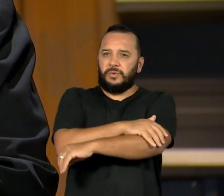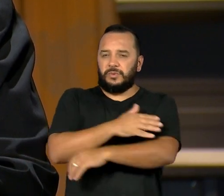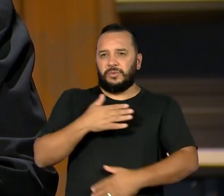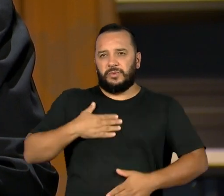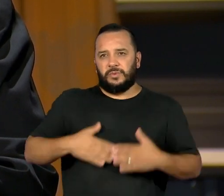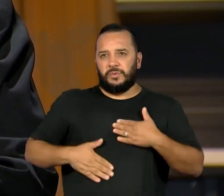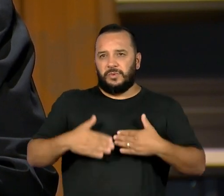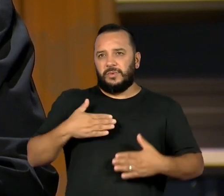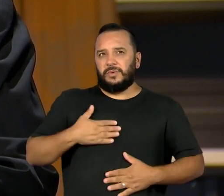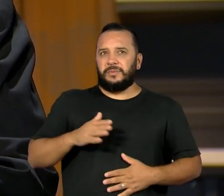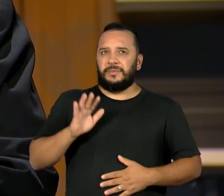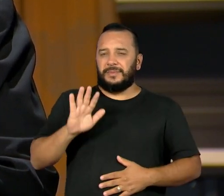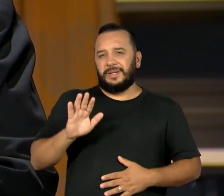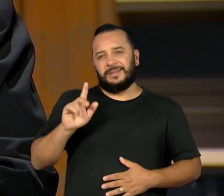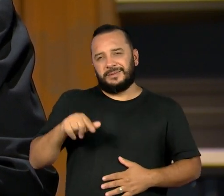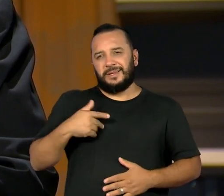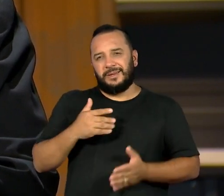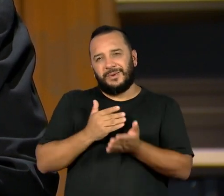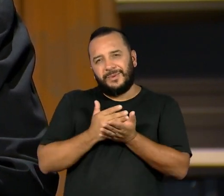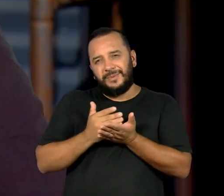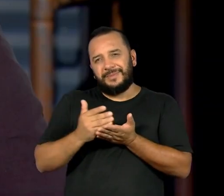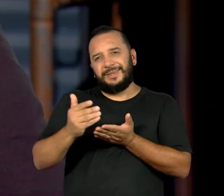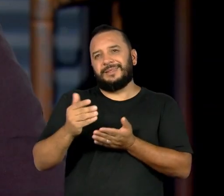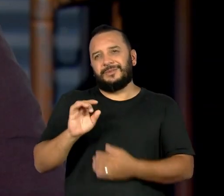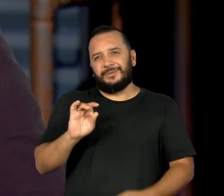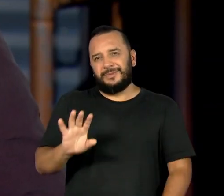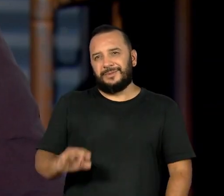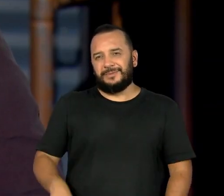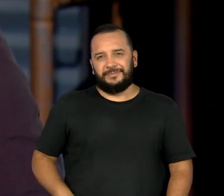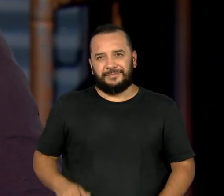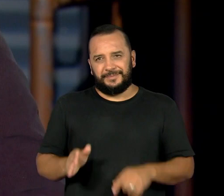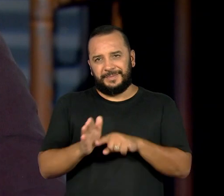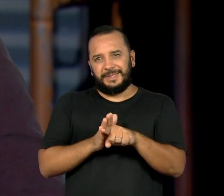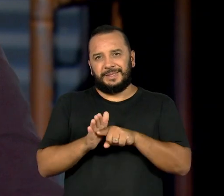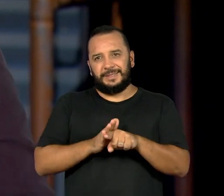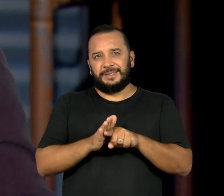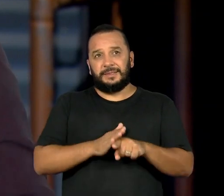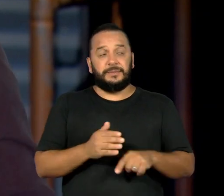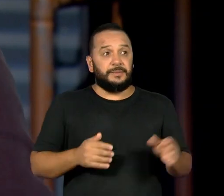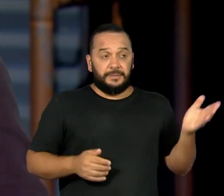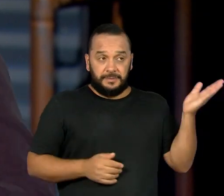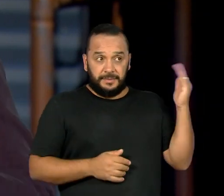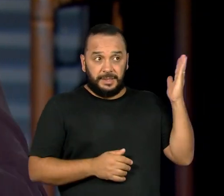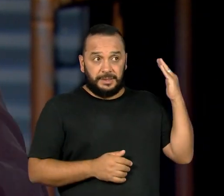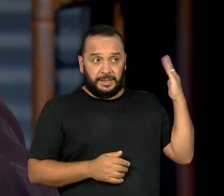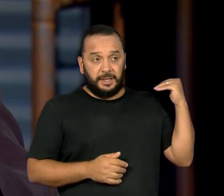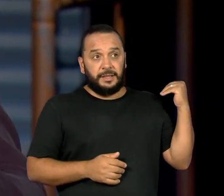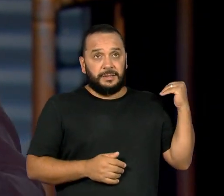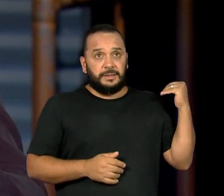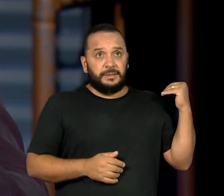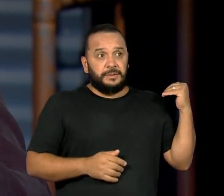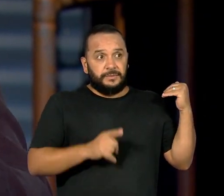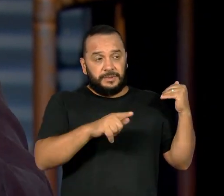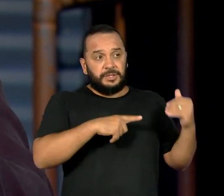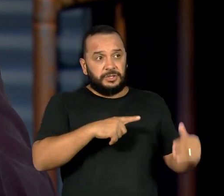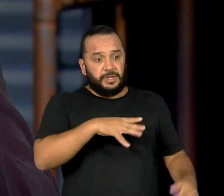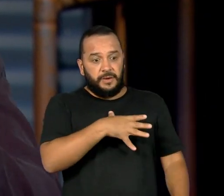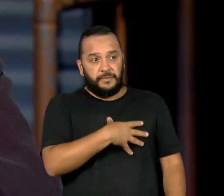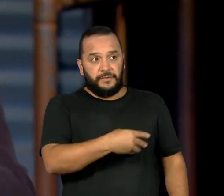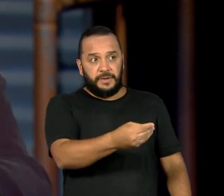vejo que é muito incipiente. E eu lembro que numa época foi tão moda que quando você tinha